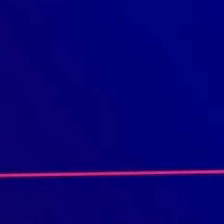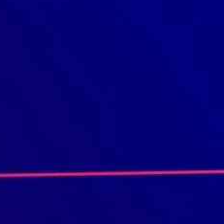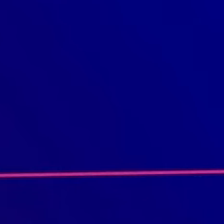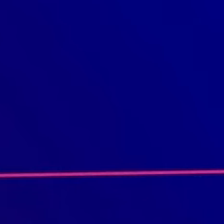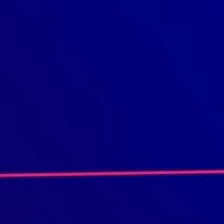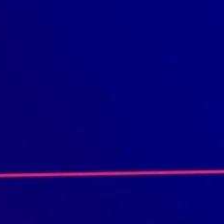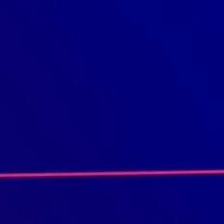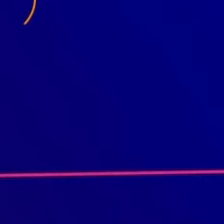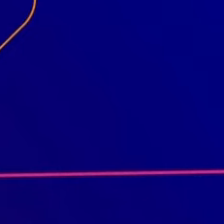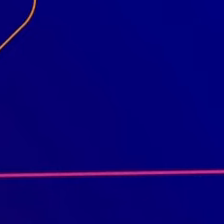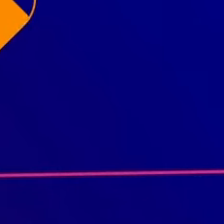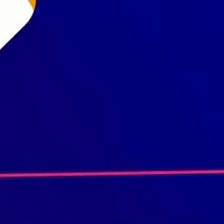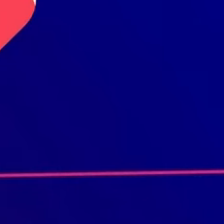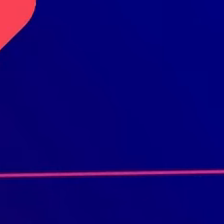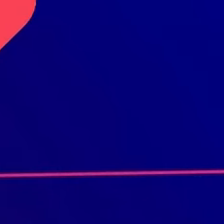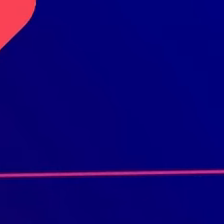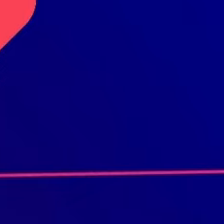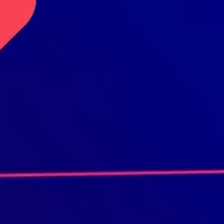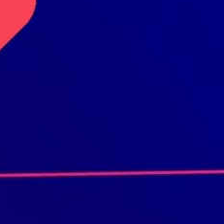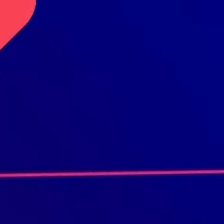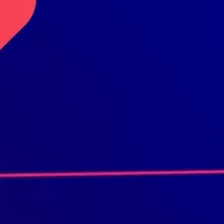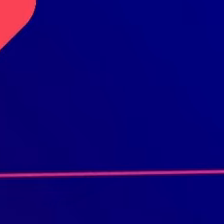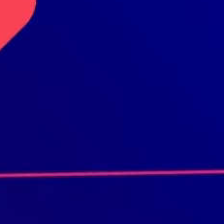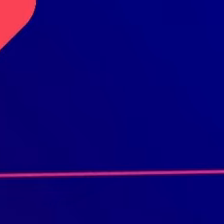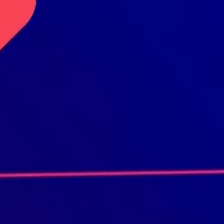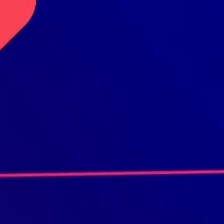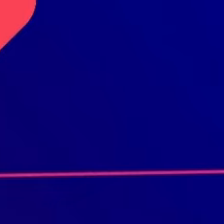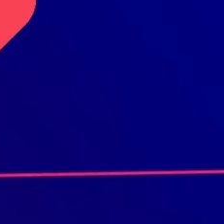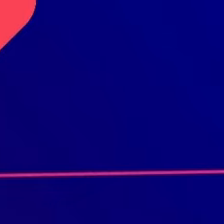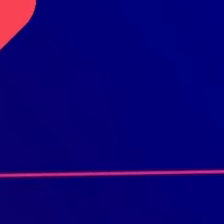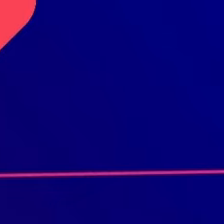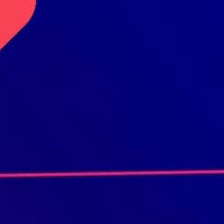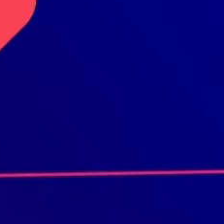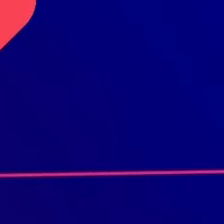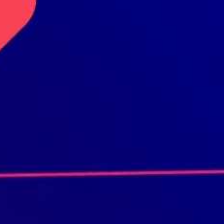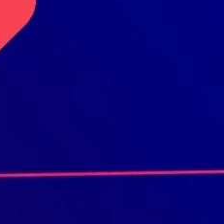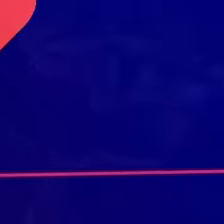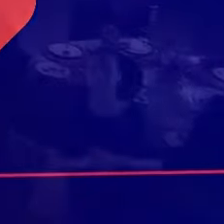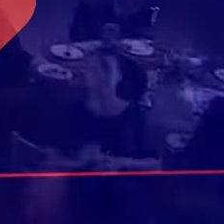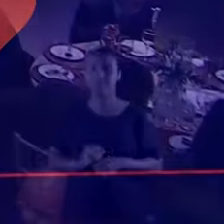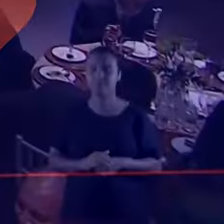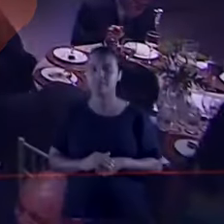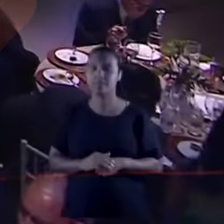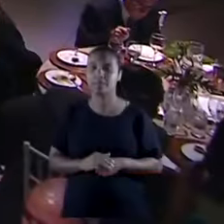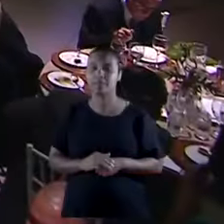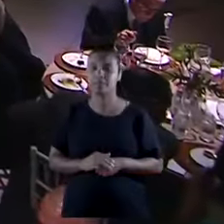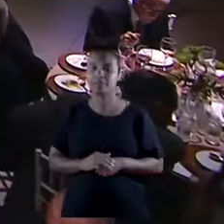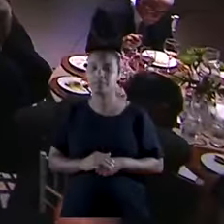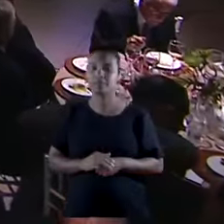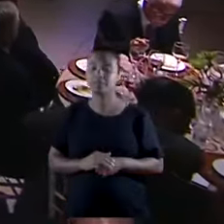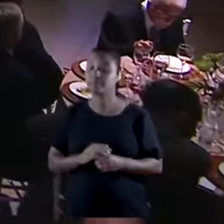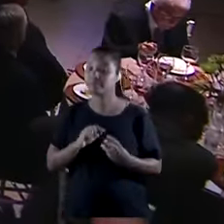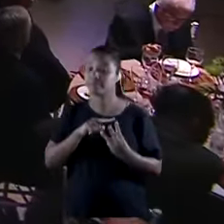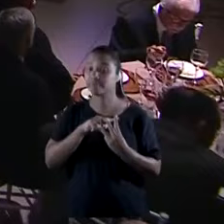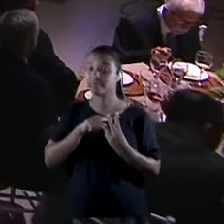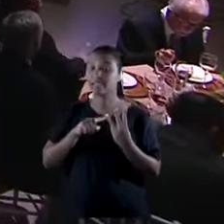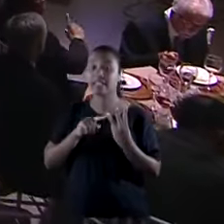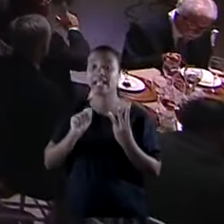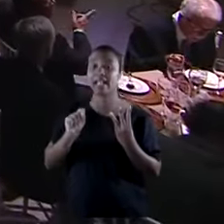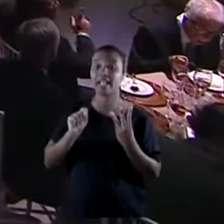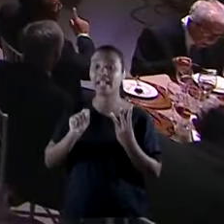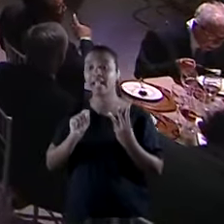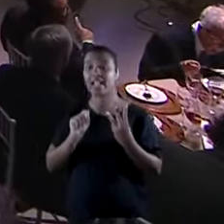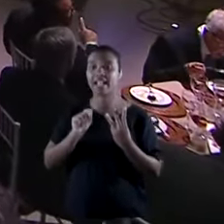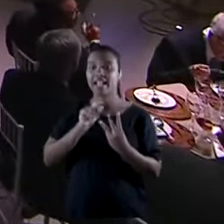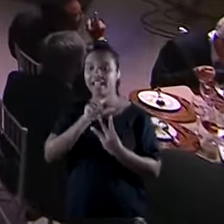Hendrick do Palmeiras, João Schmidt do Santos e Lucas Moura do São Paulo. Então vamos lá revelar a